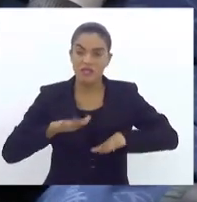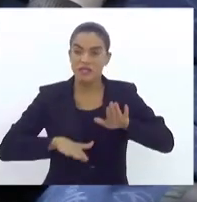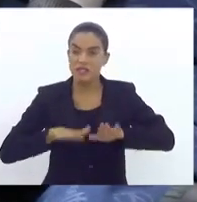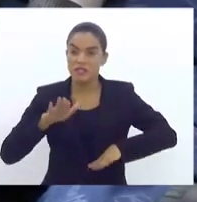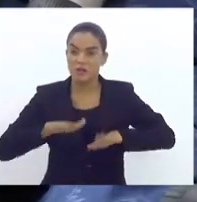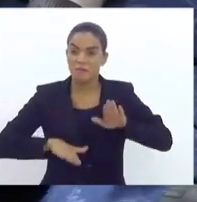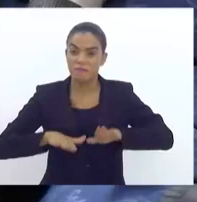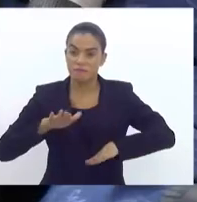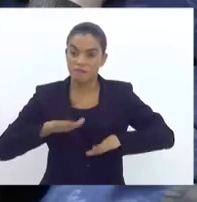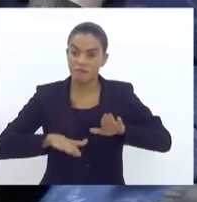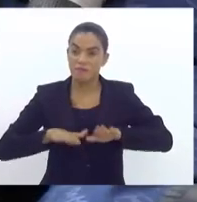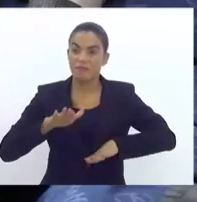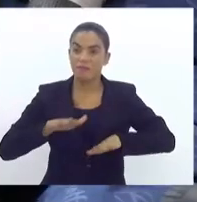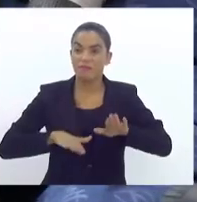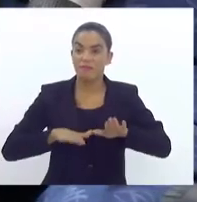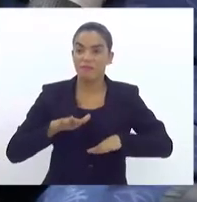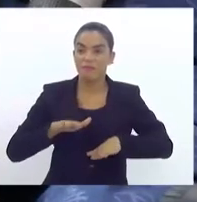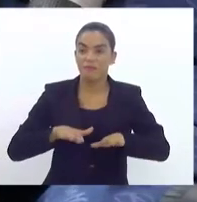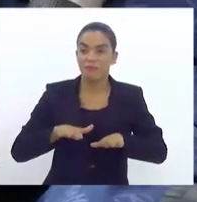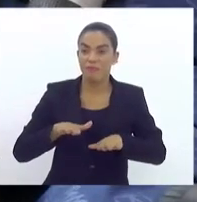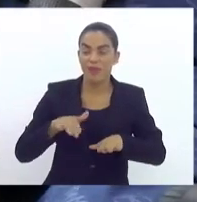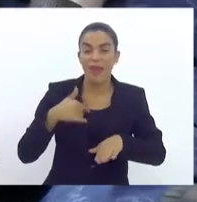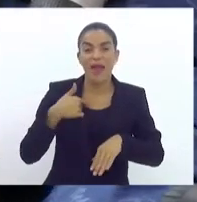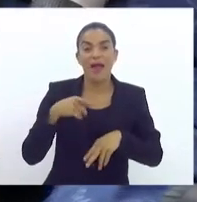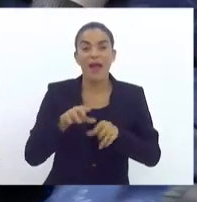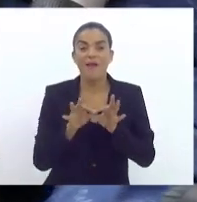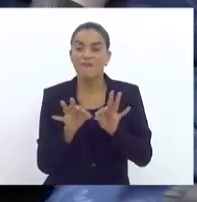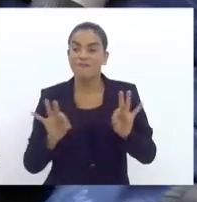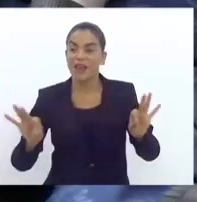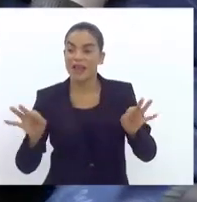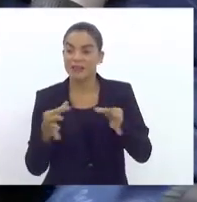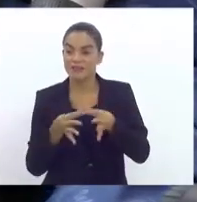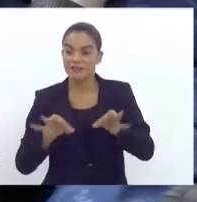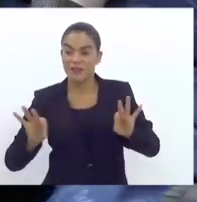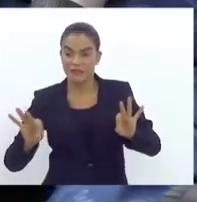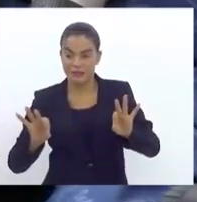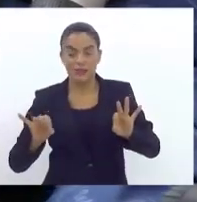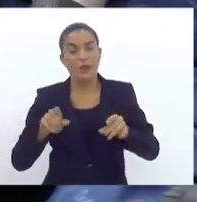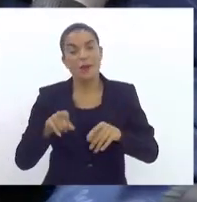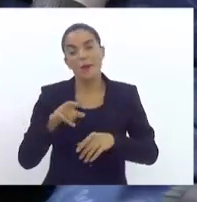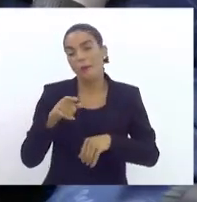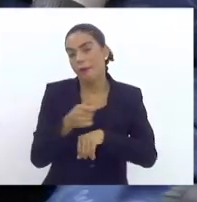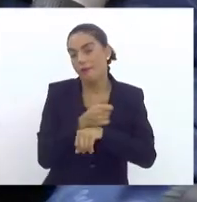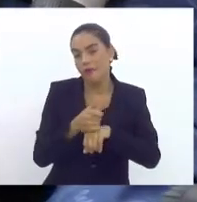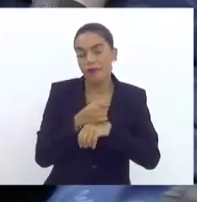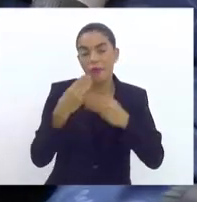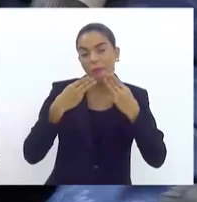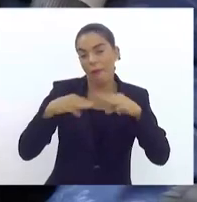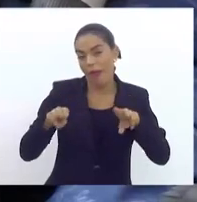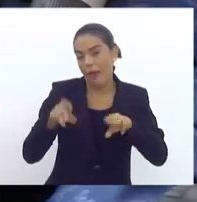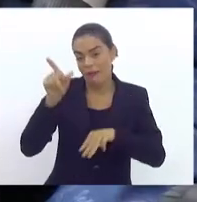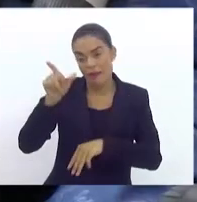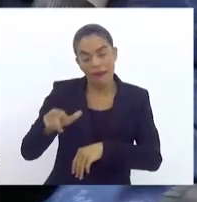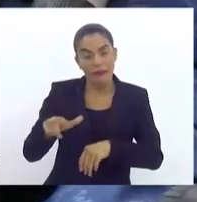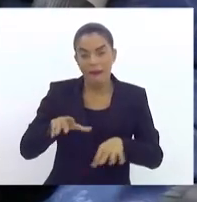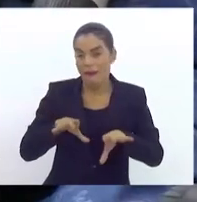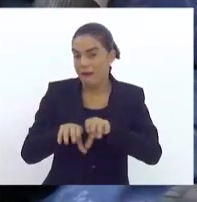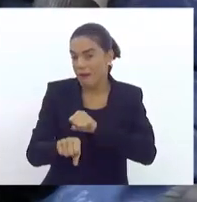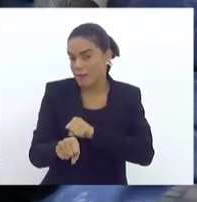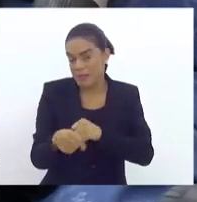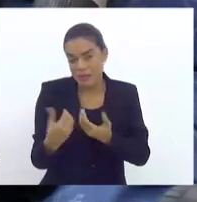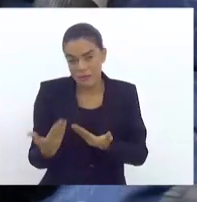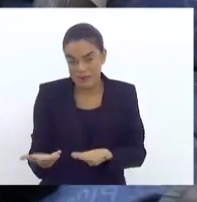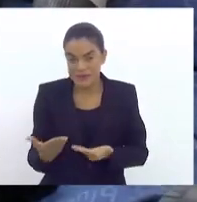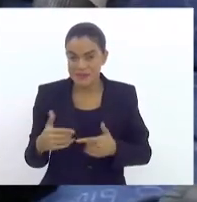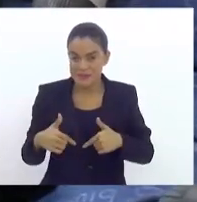num dia a gente acorda toma banho ai essa frase mas o profissional de marketing ele é capacitado para isso né então que faça um slogan né